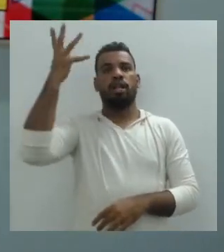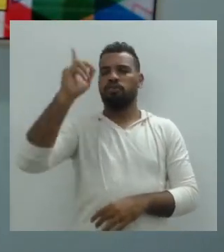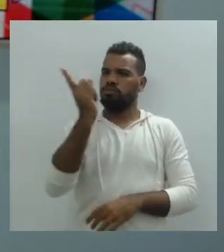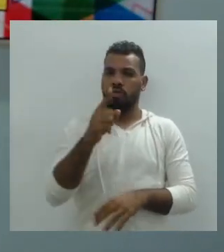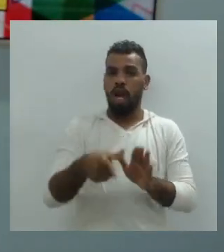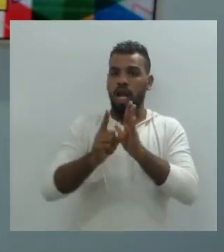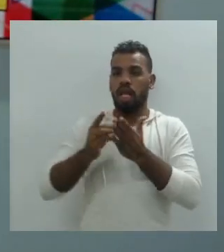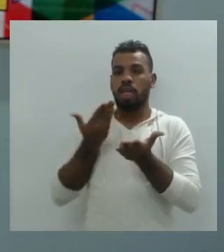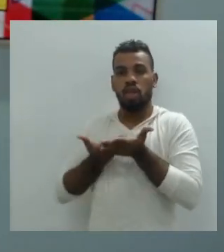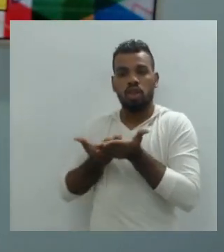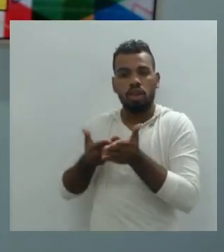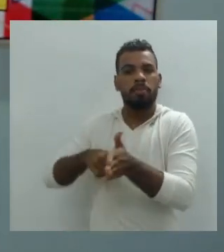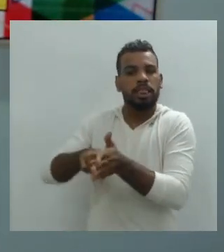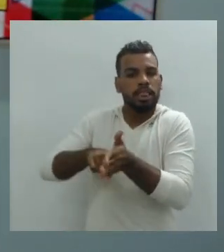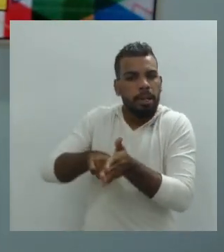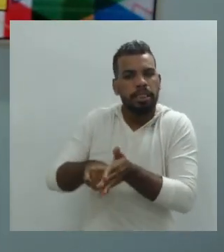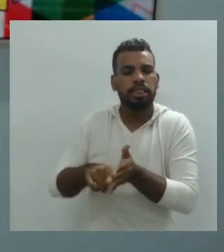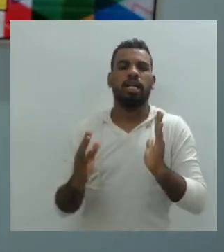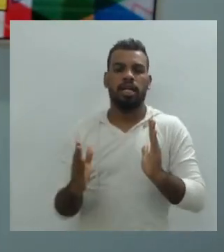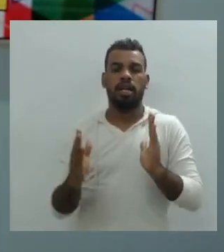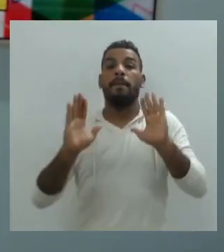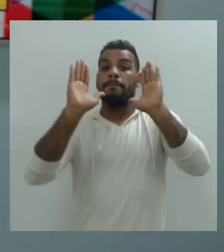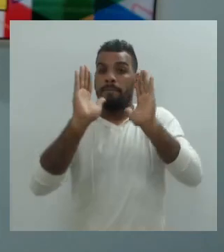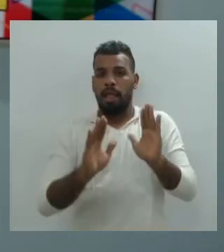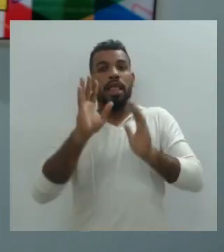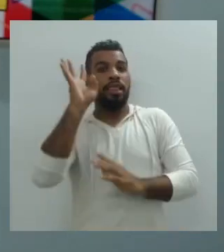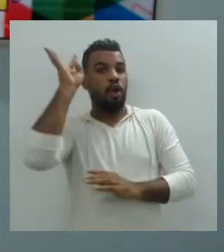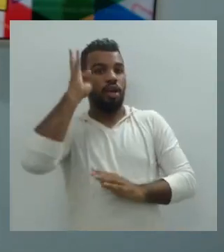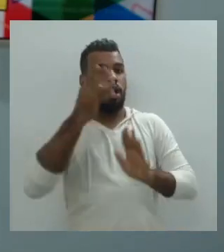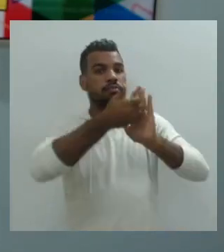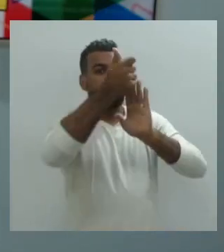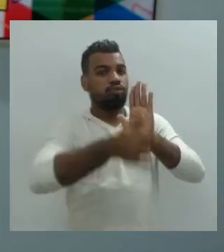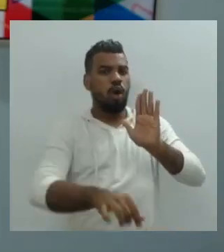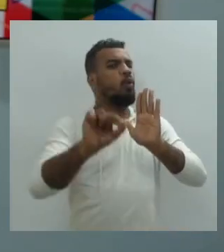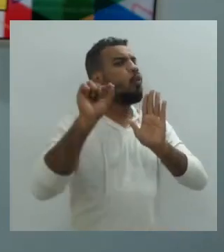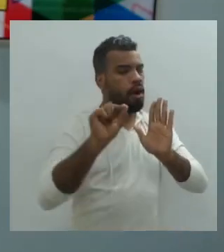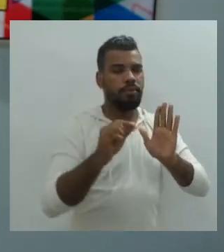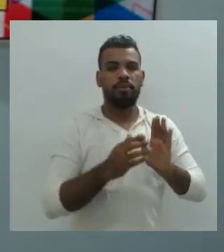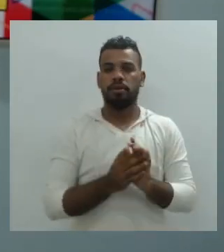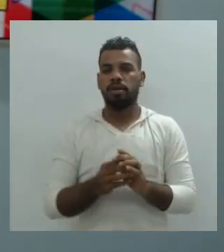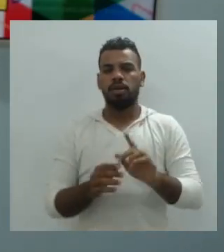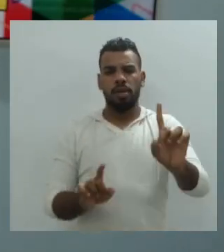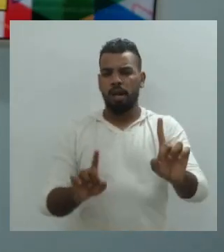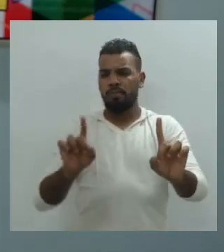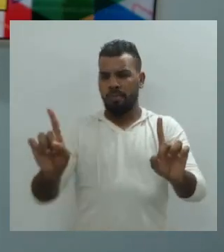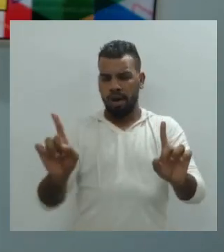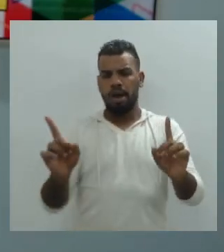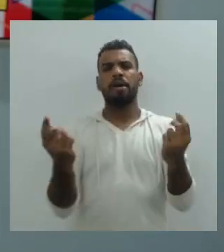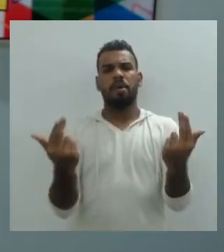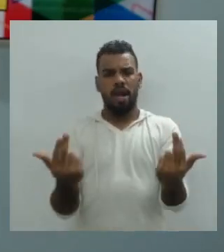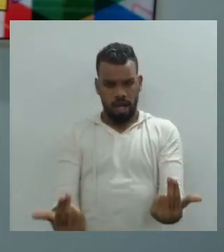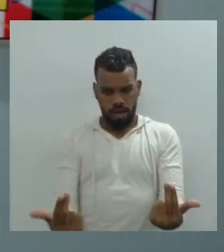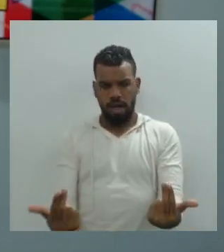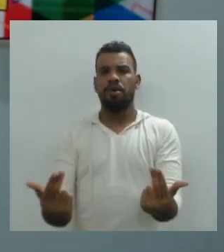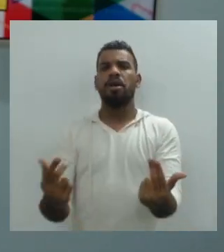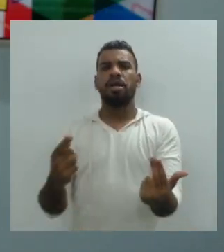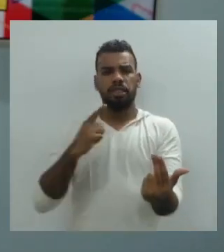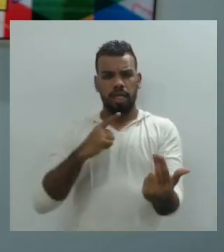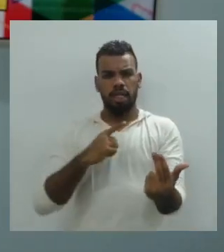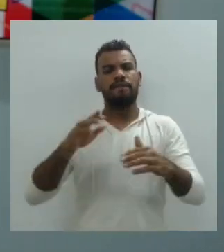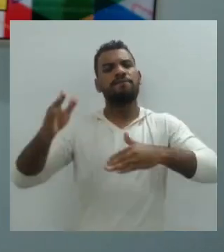estudos e observações. Segundo essa teoria, os indivíduos de uma mesma espécie apresentam